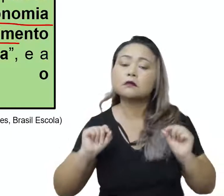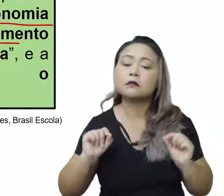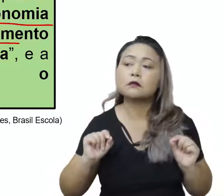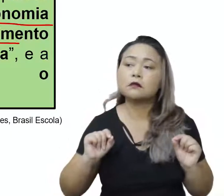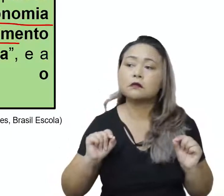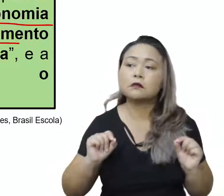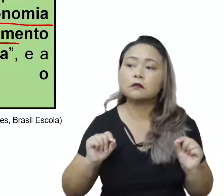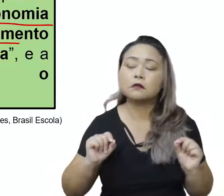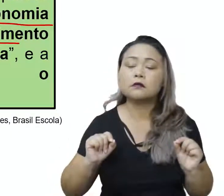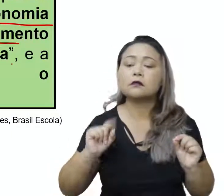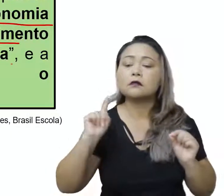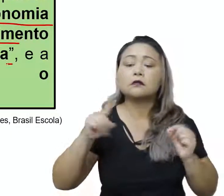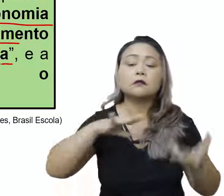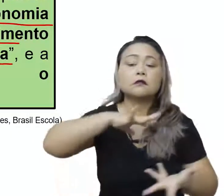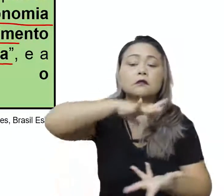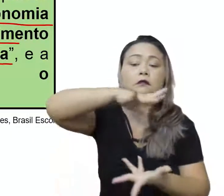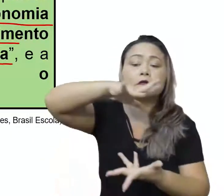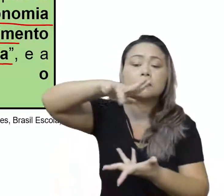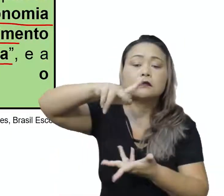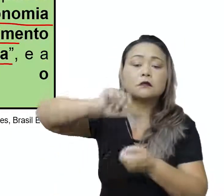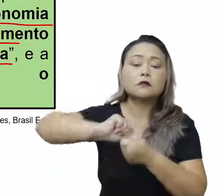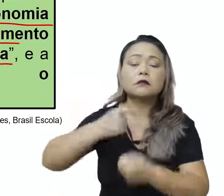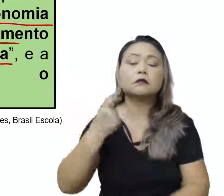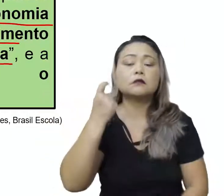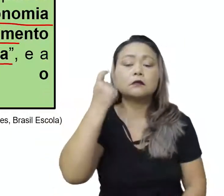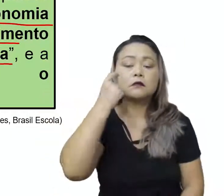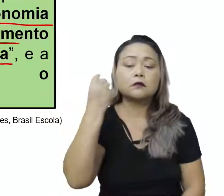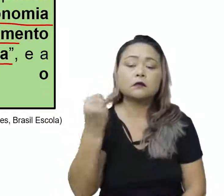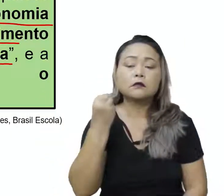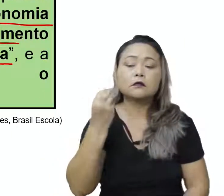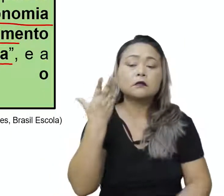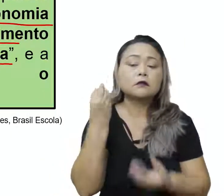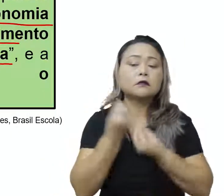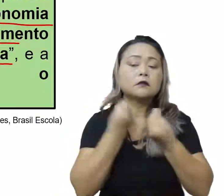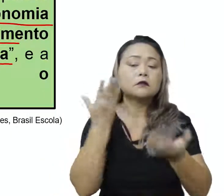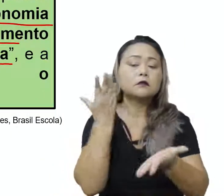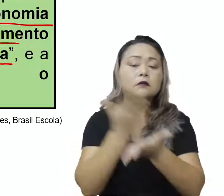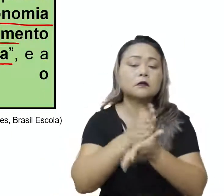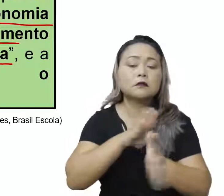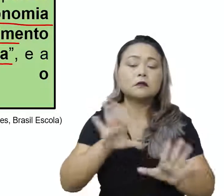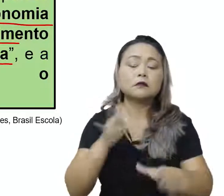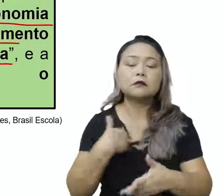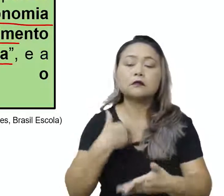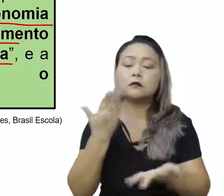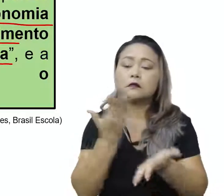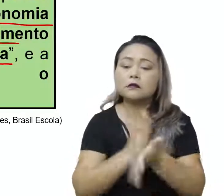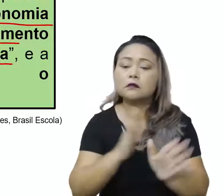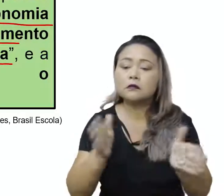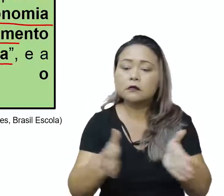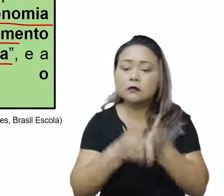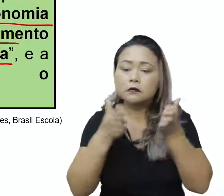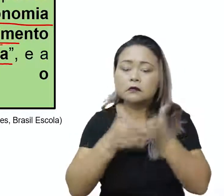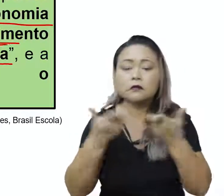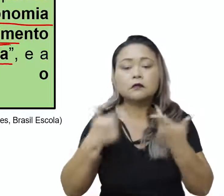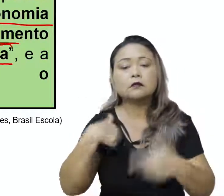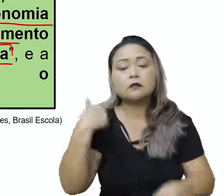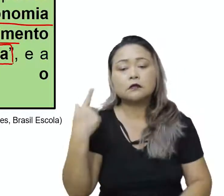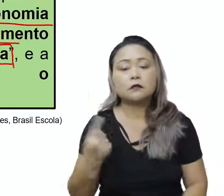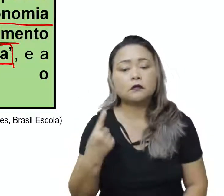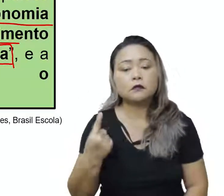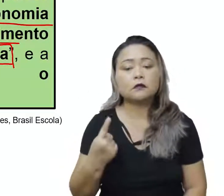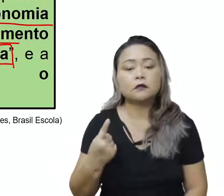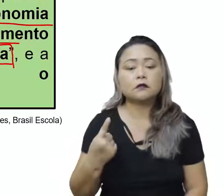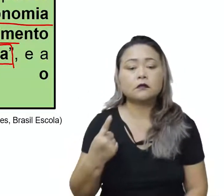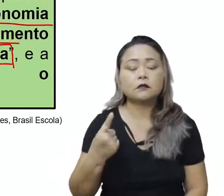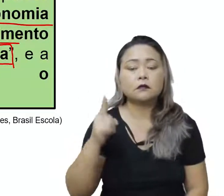o mundo está pensando como erradicar esse menino aqui, que traz tanta tristeza,